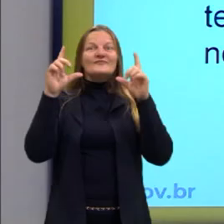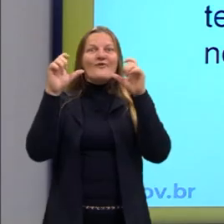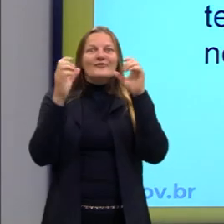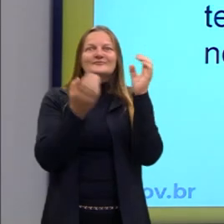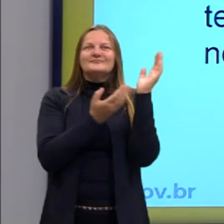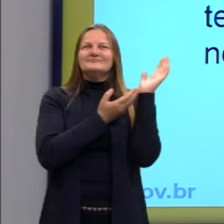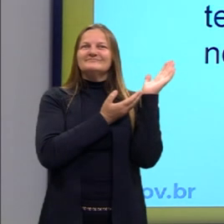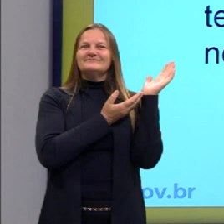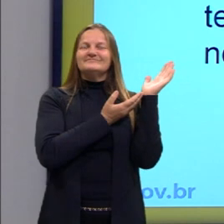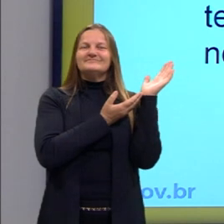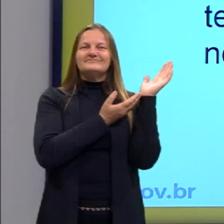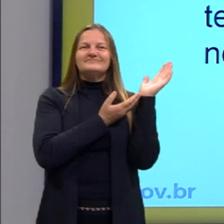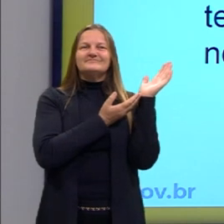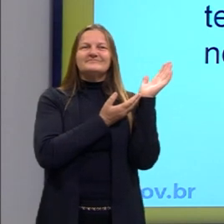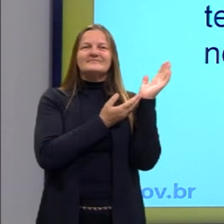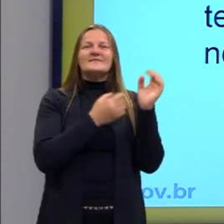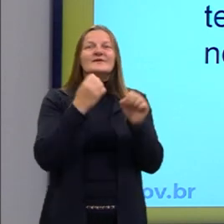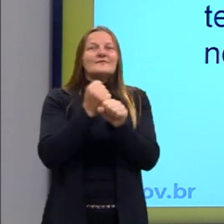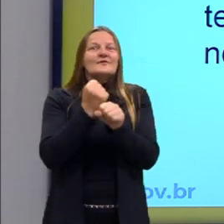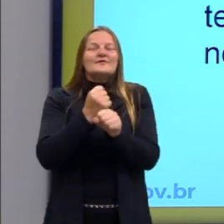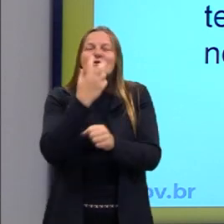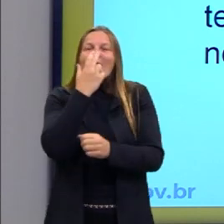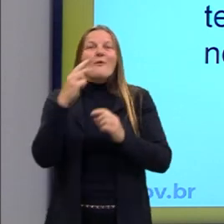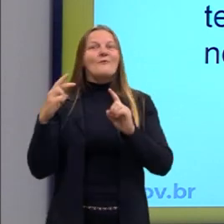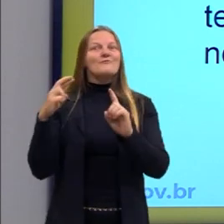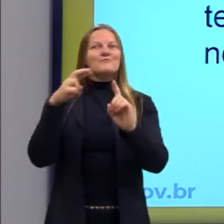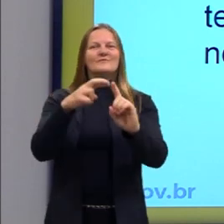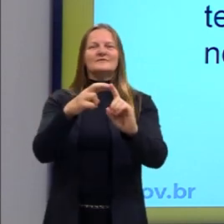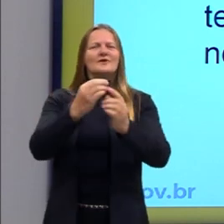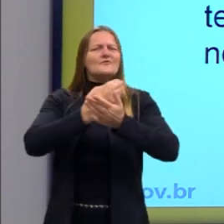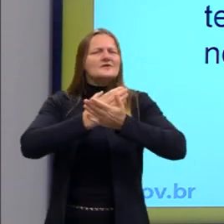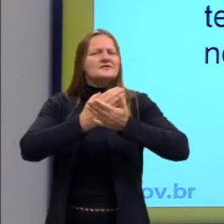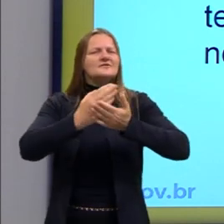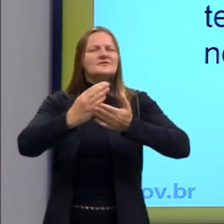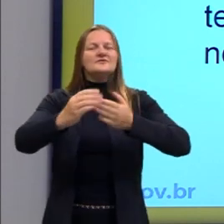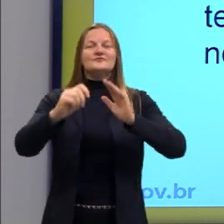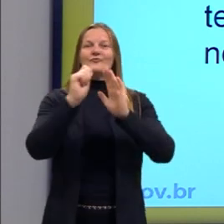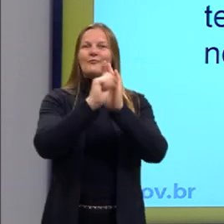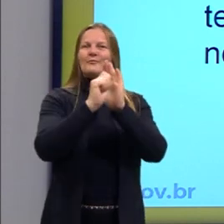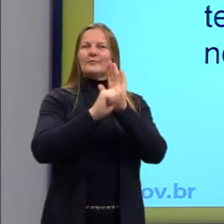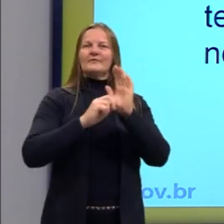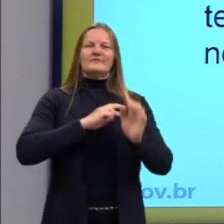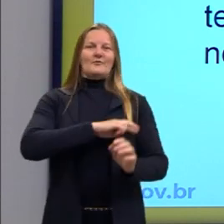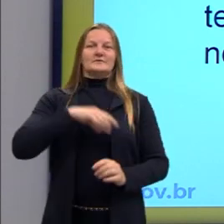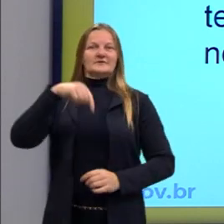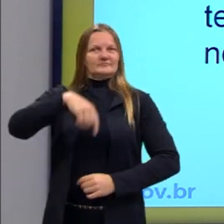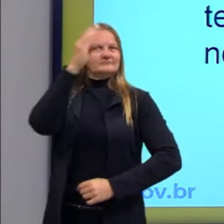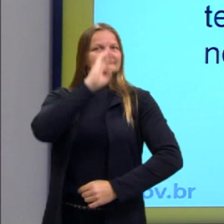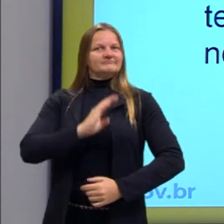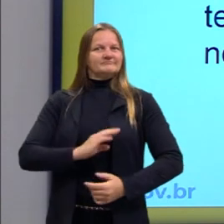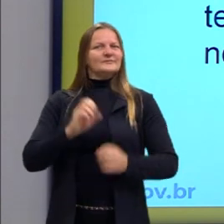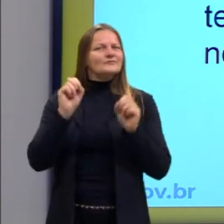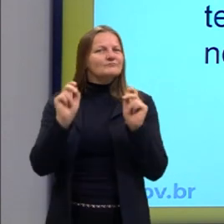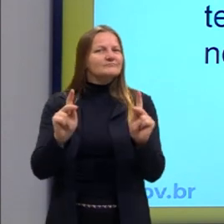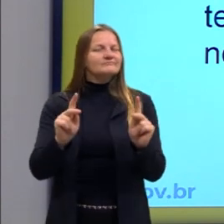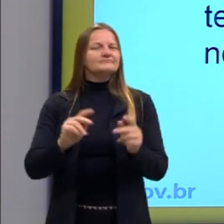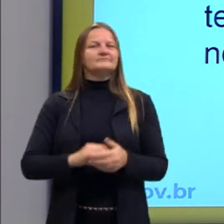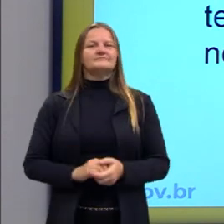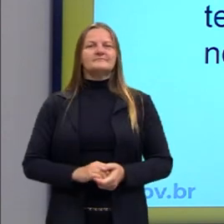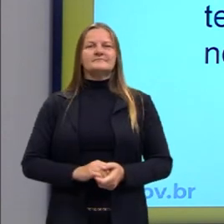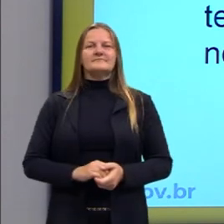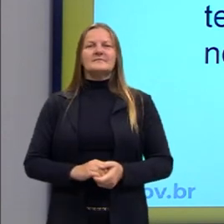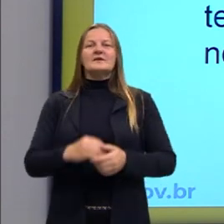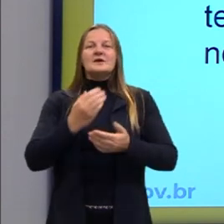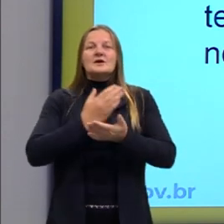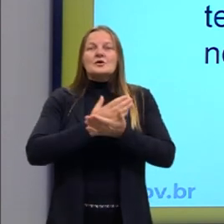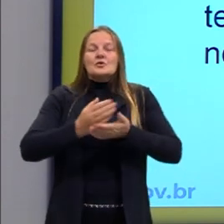né nessa obra uma referência como início dessa prosa no Brasil certo então